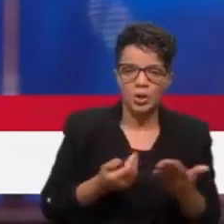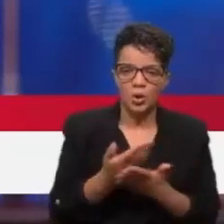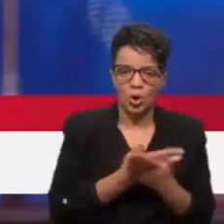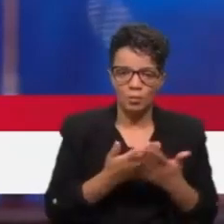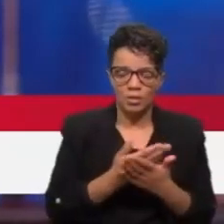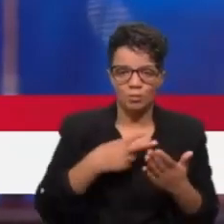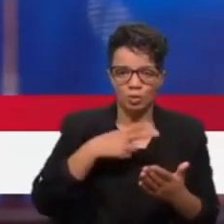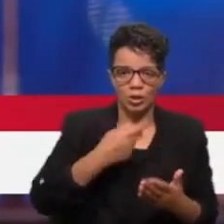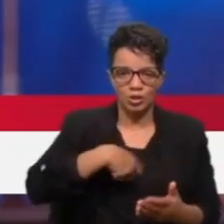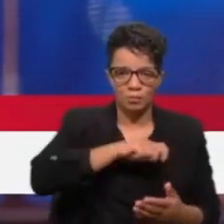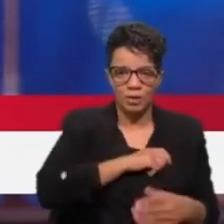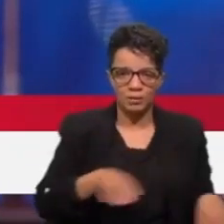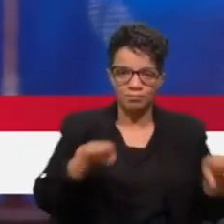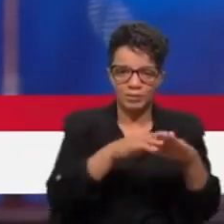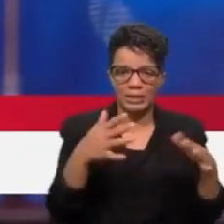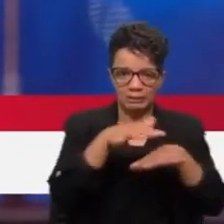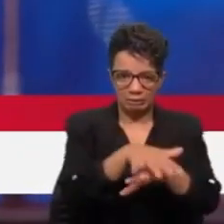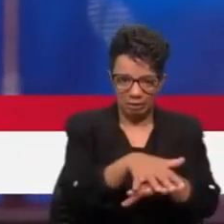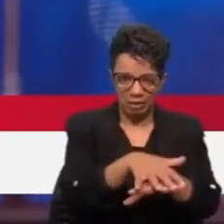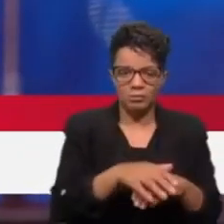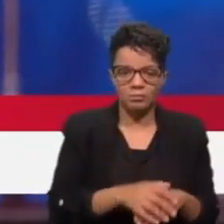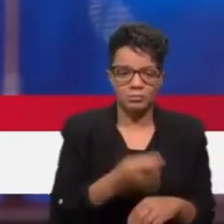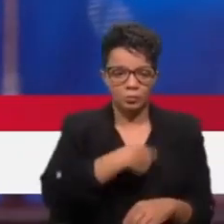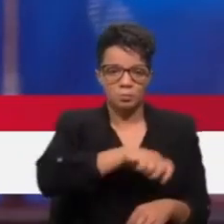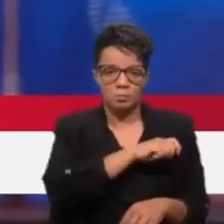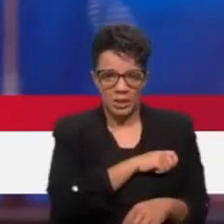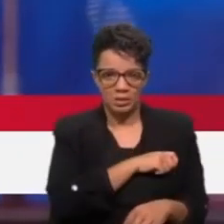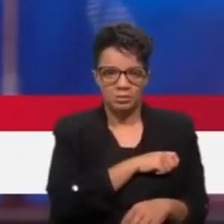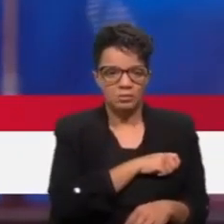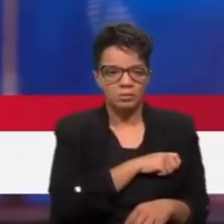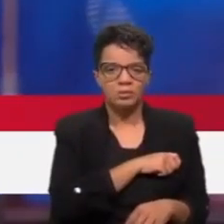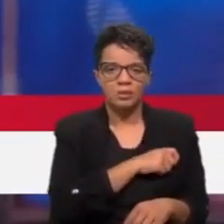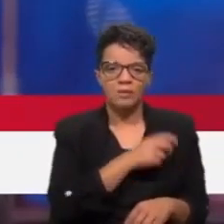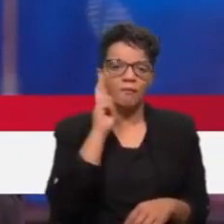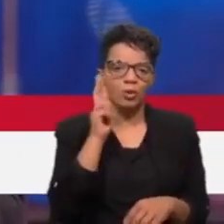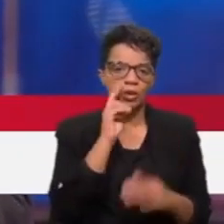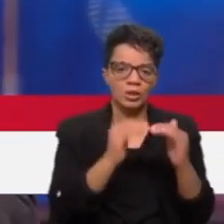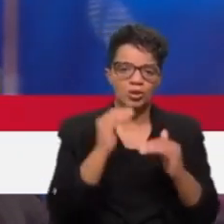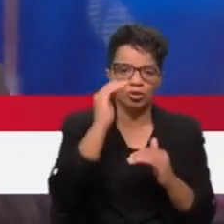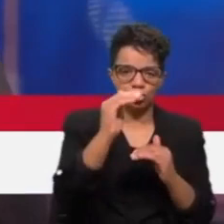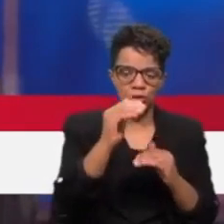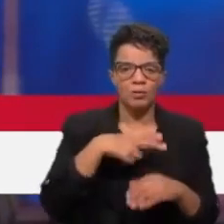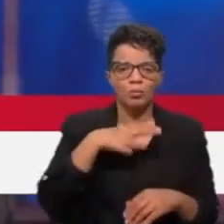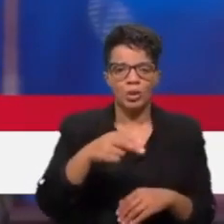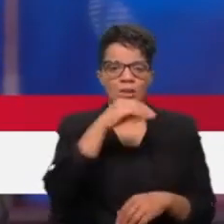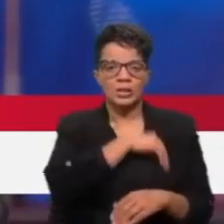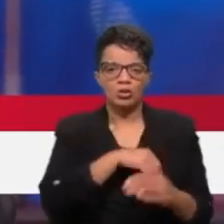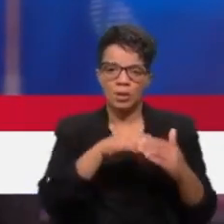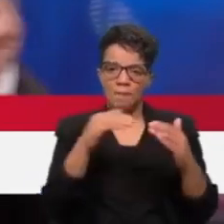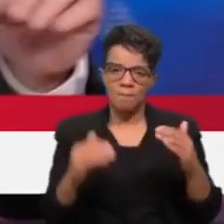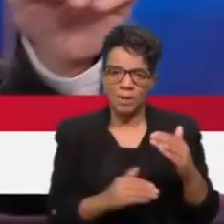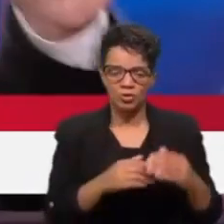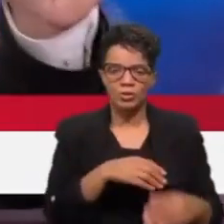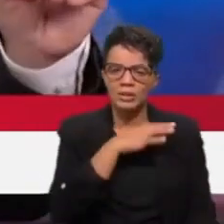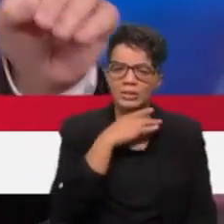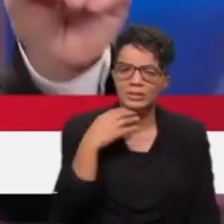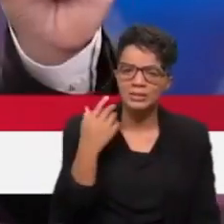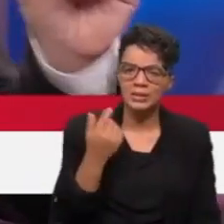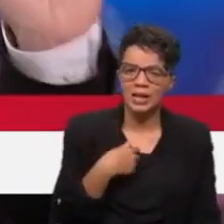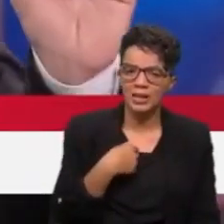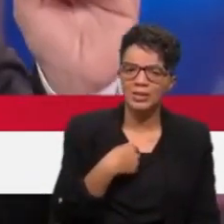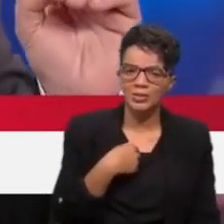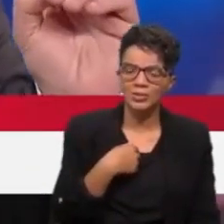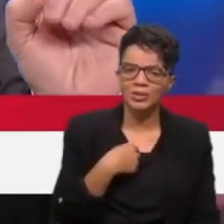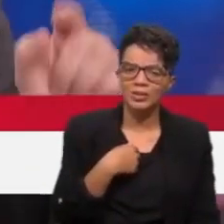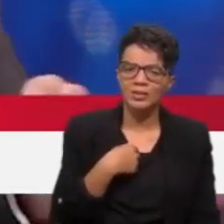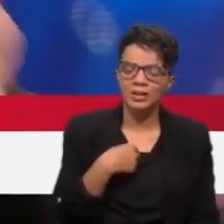ibérica que é muito integrada é para Espanha alto valor acrescentado para Portugal salários baixos e eu acho muita piada ao discurso que temos estado a